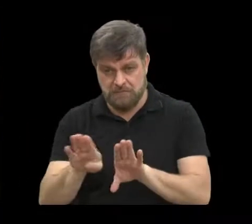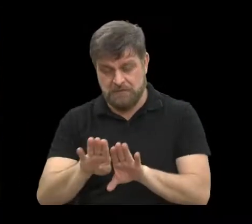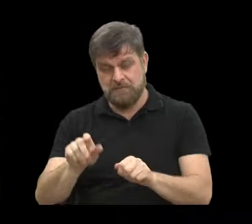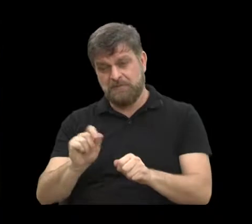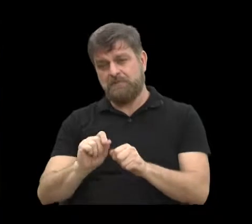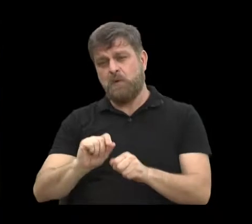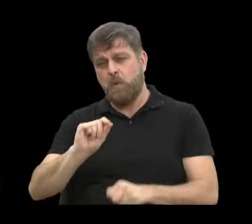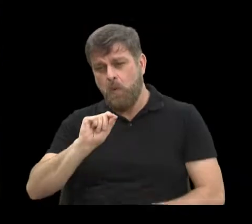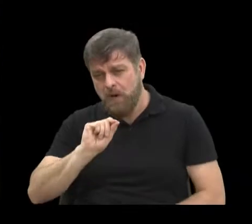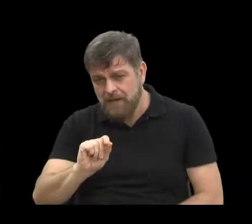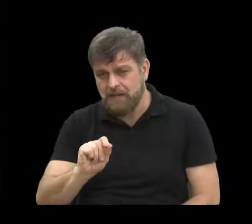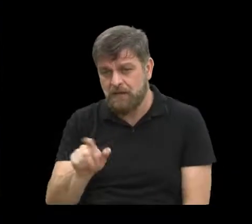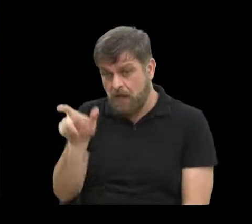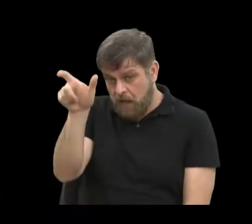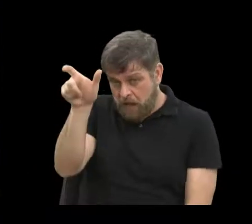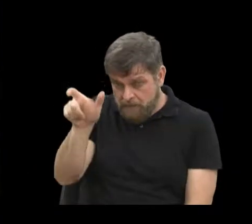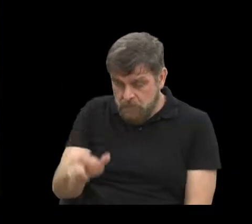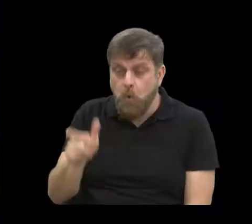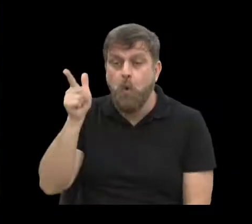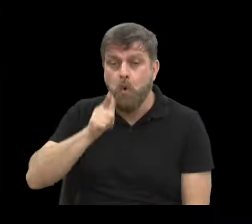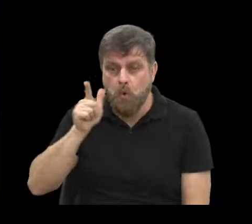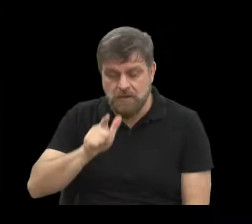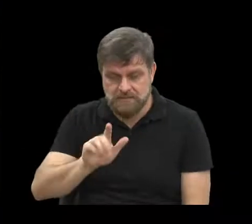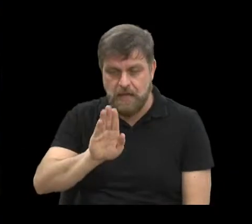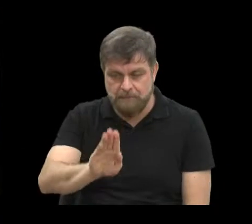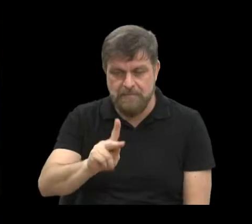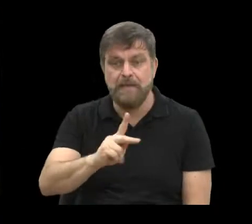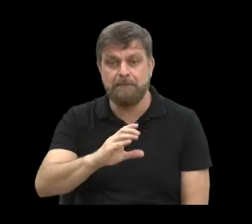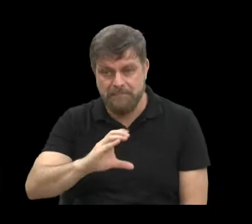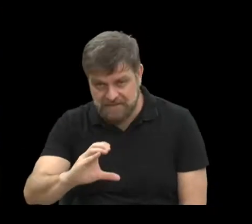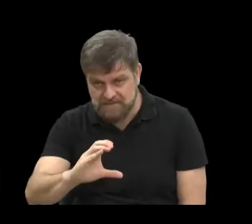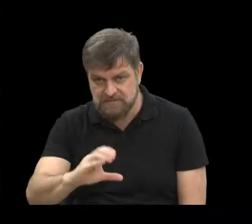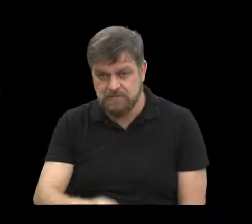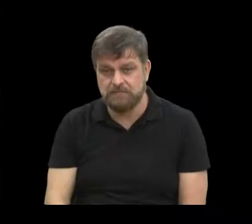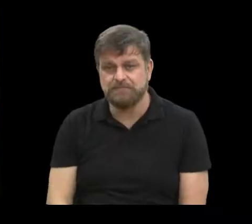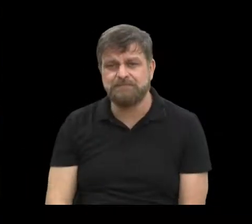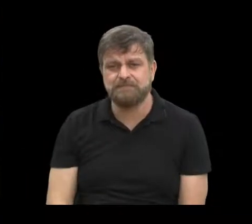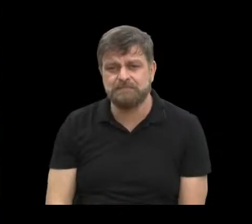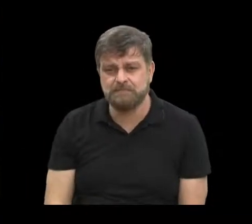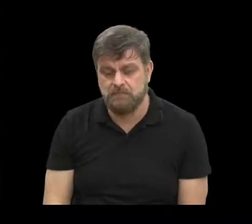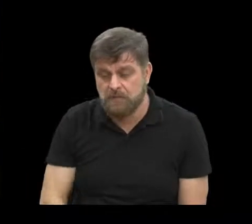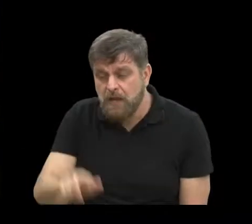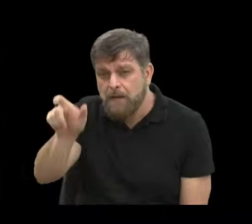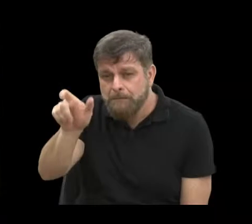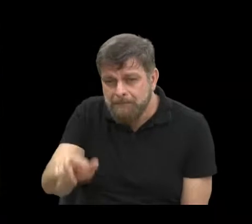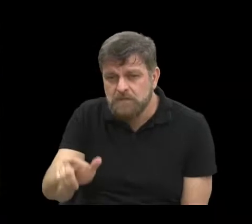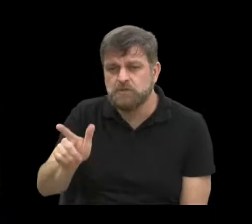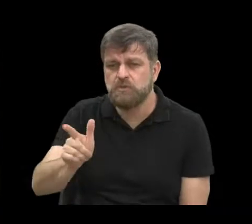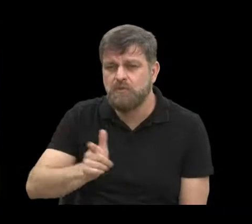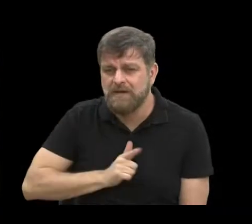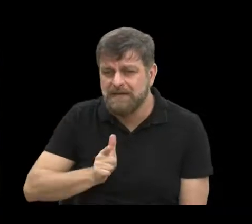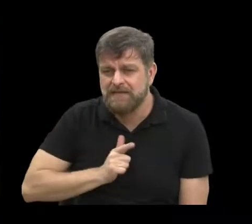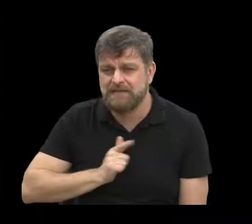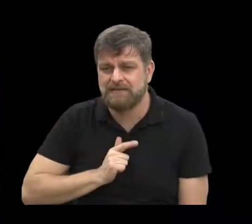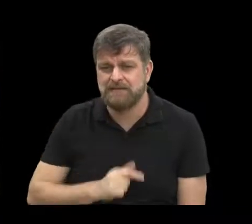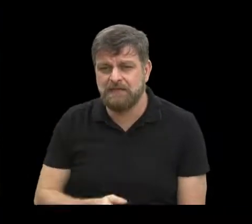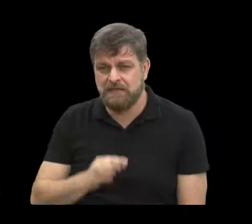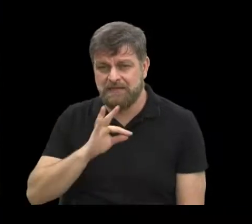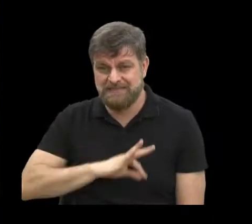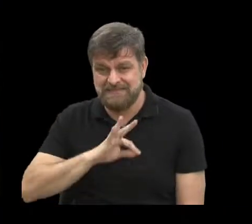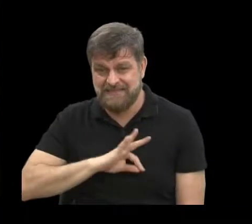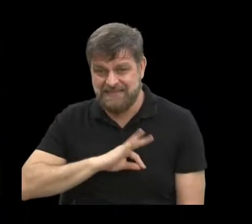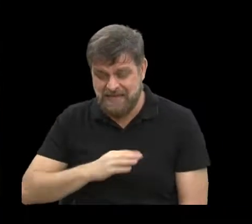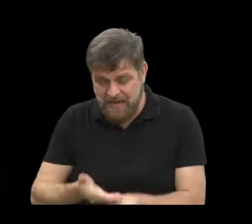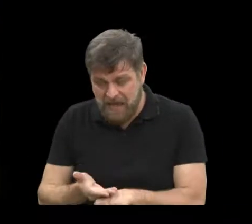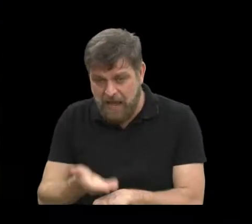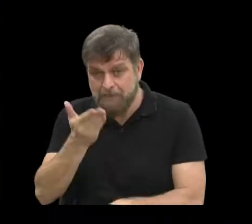amplia o acesso ao benefício de prestação continuada, tá? Para as pessoas que têm renda per capita